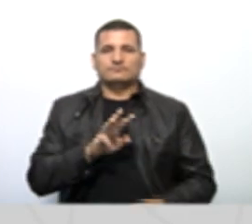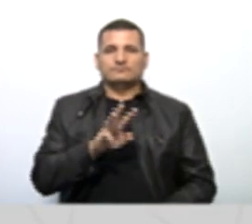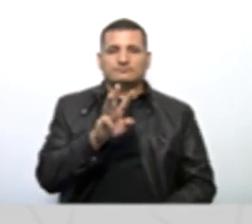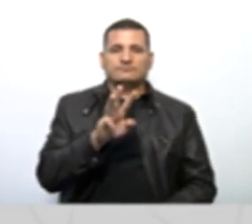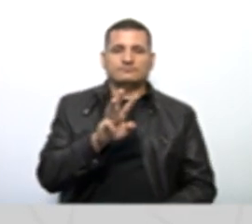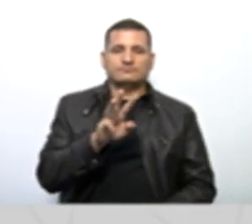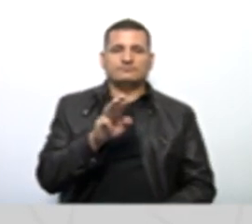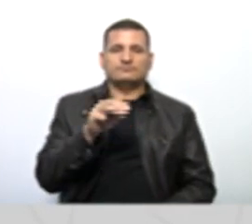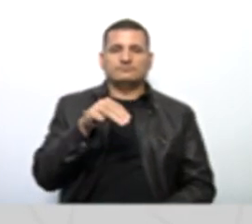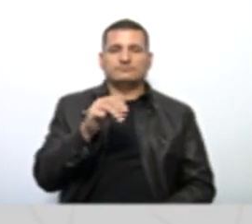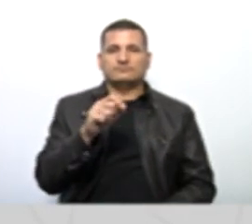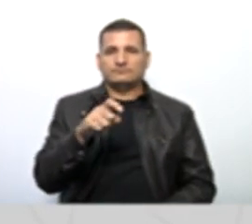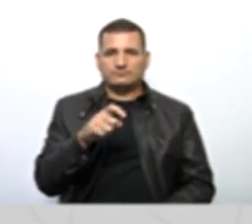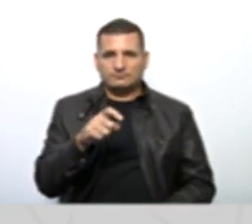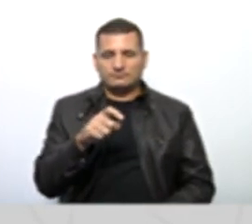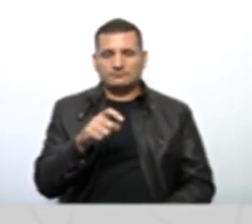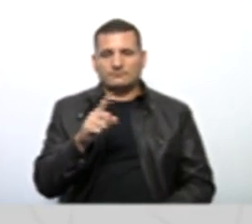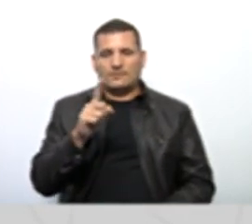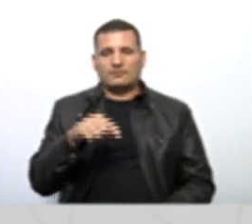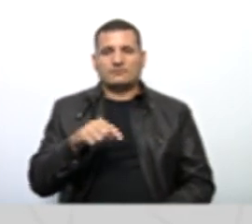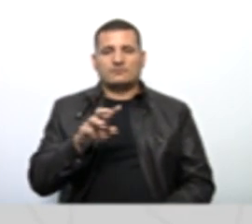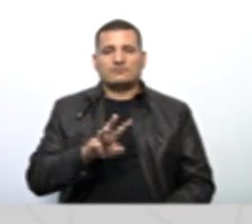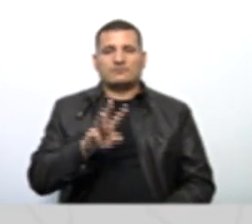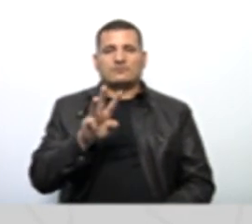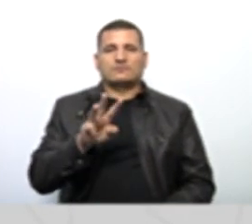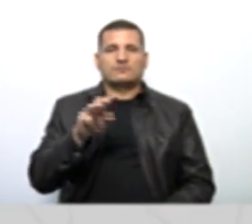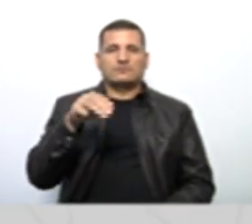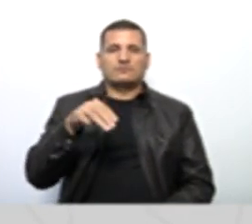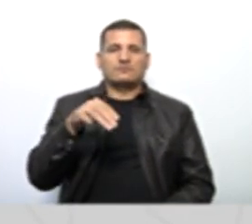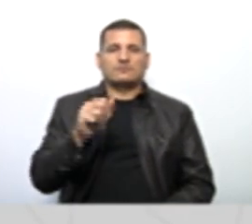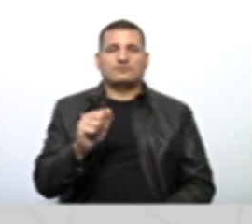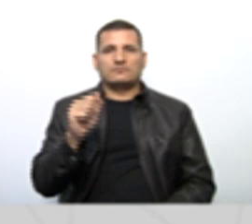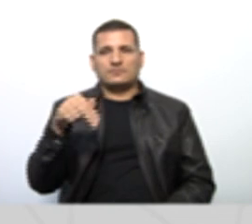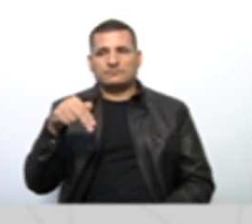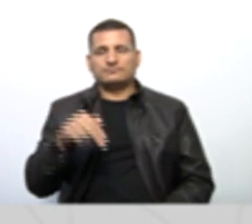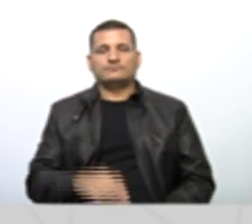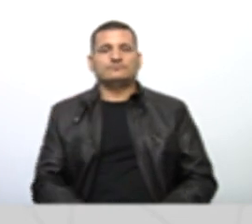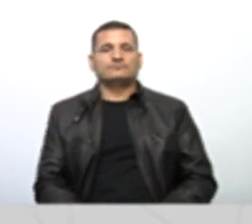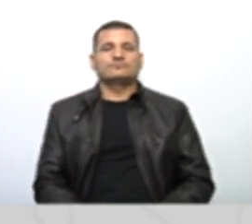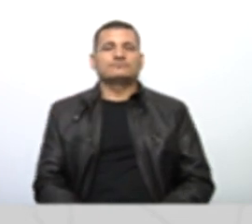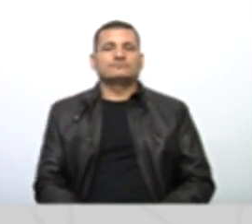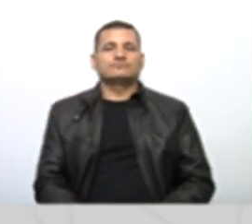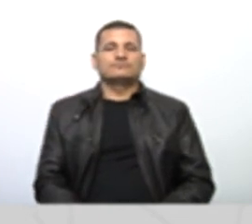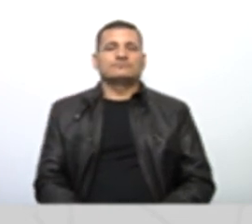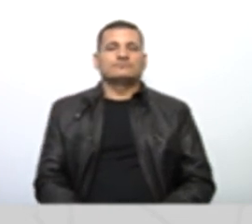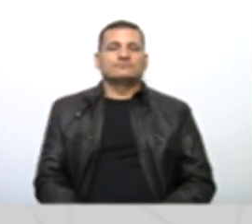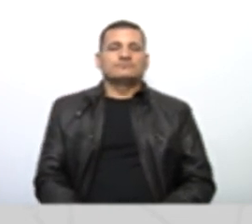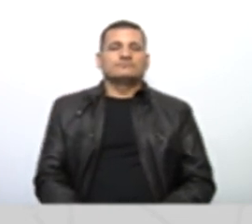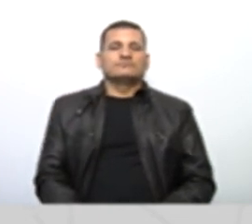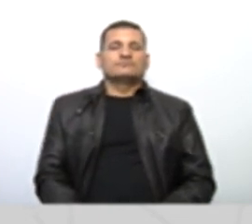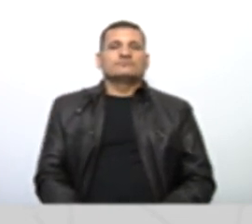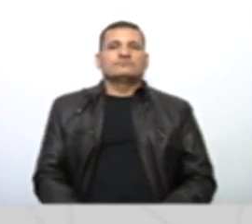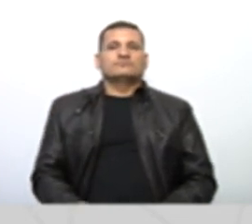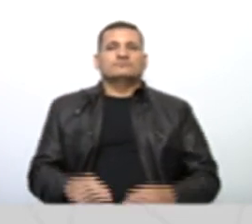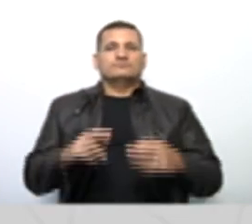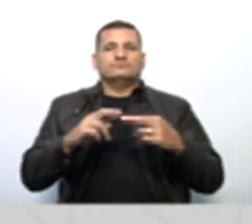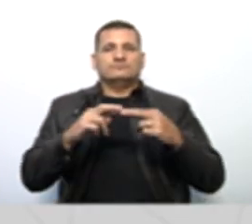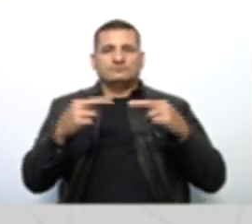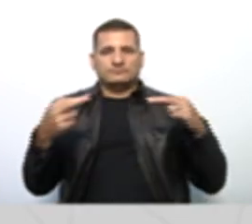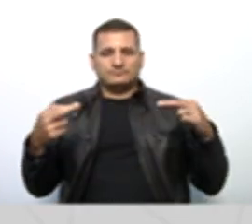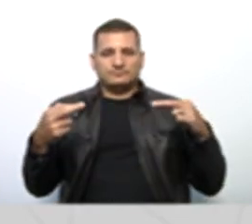é w mão ok meio de transmissão pessoal cabo para